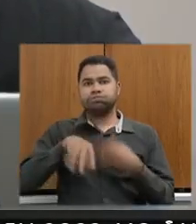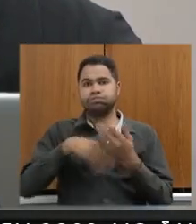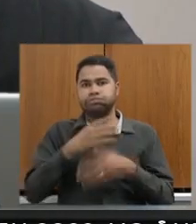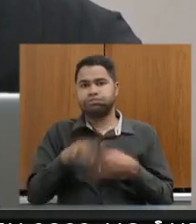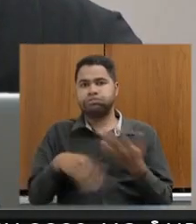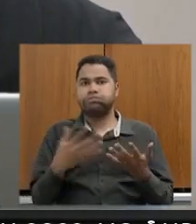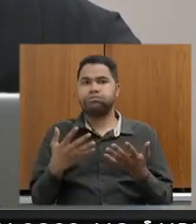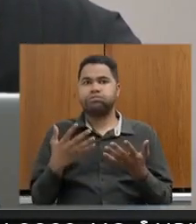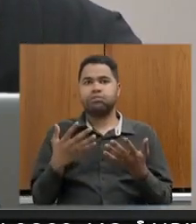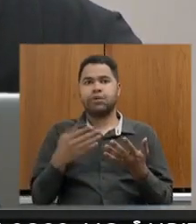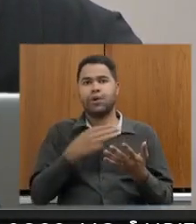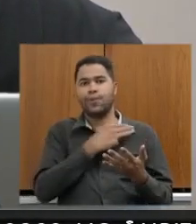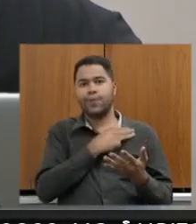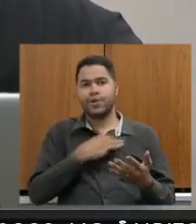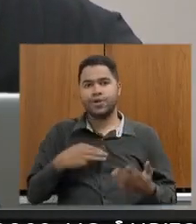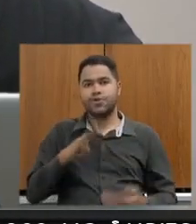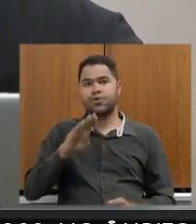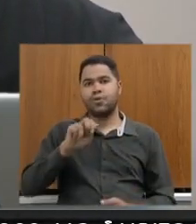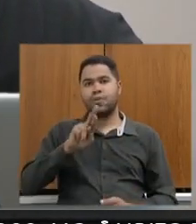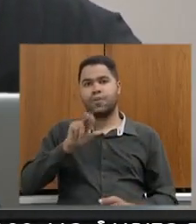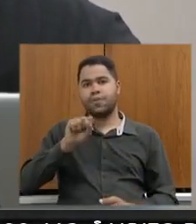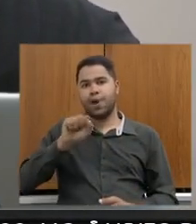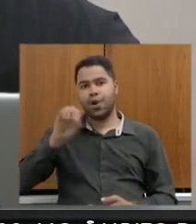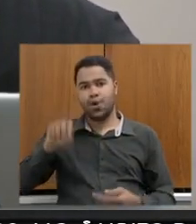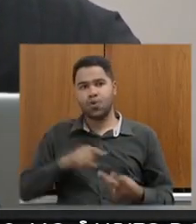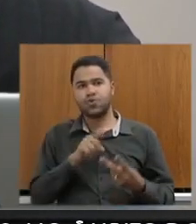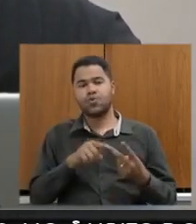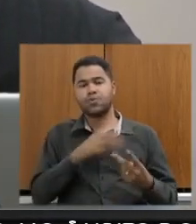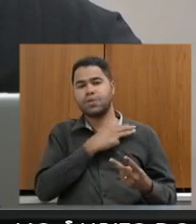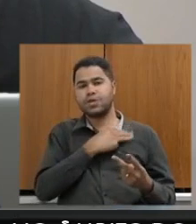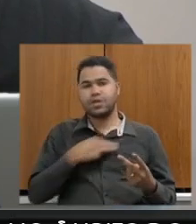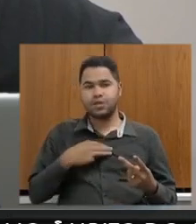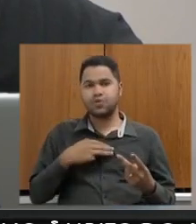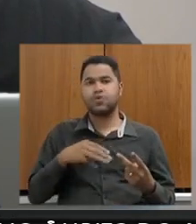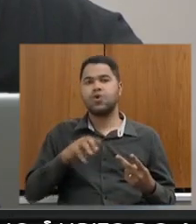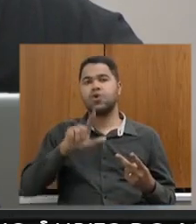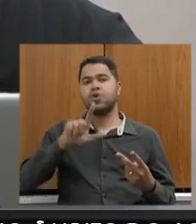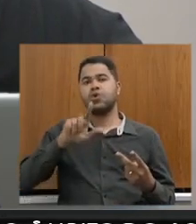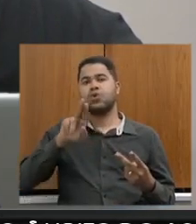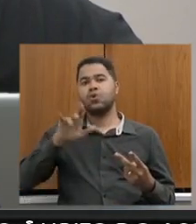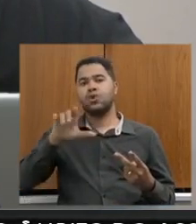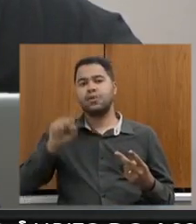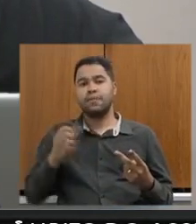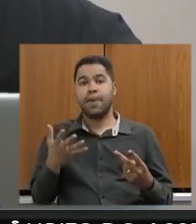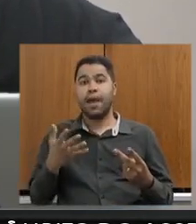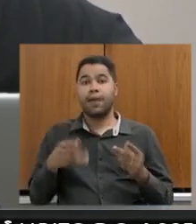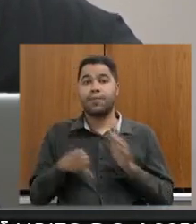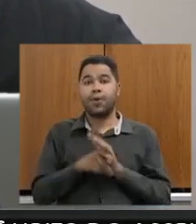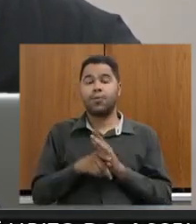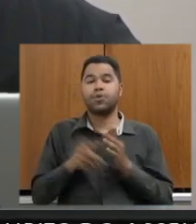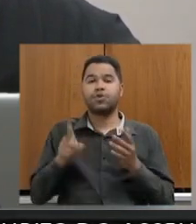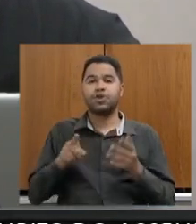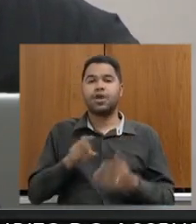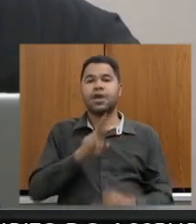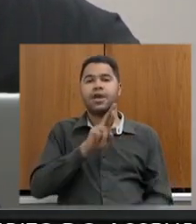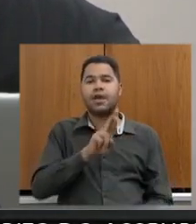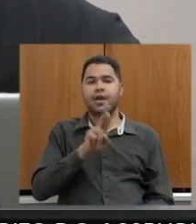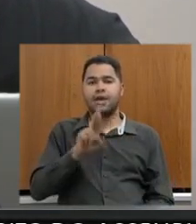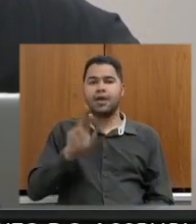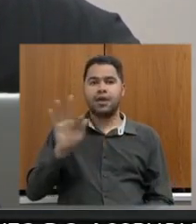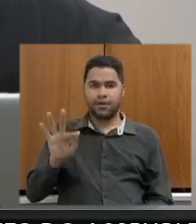do ministro Barroso e do Ministro Luiz Marques em relação à adesão ao regime operação fiscal